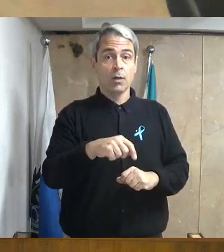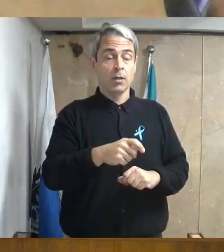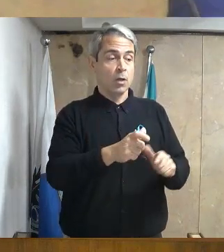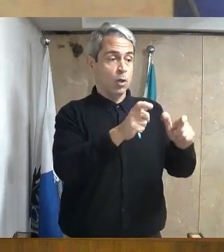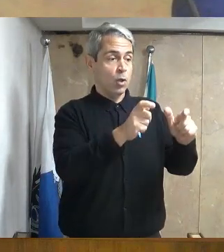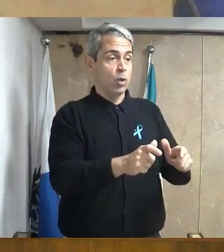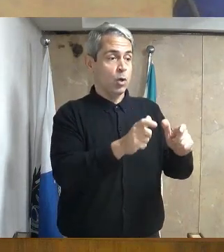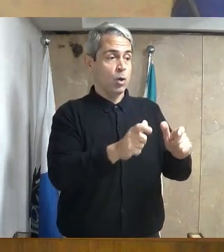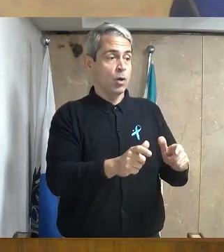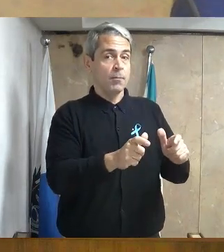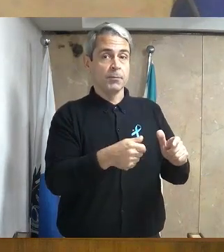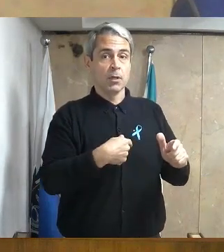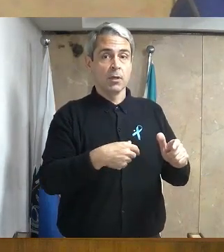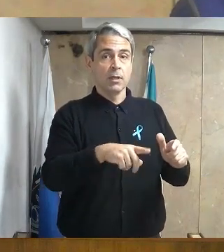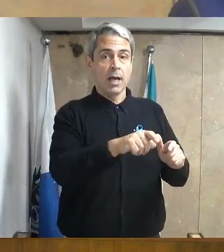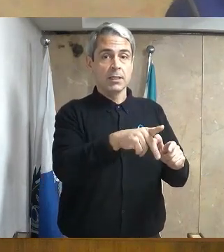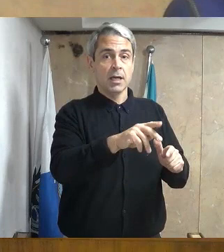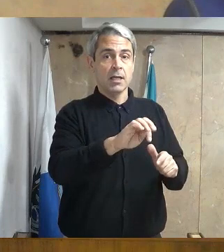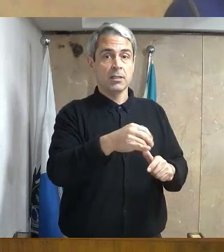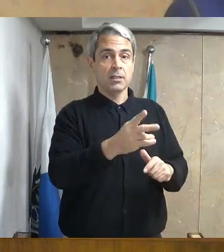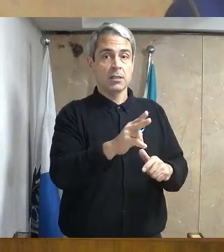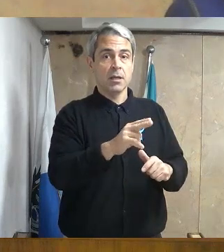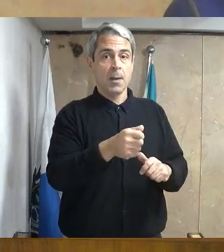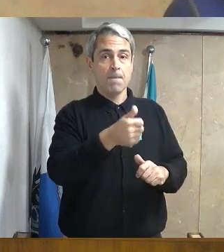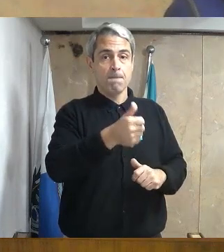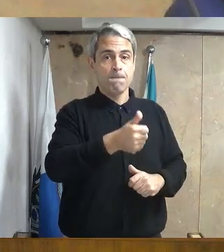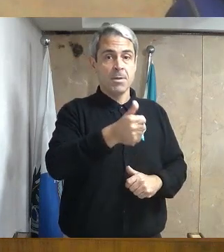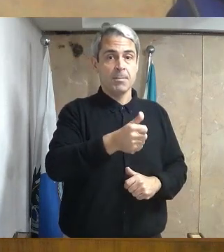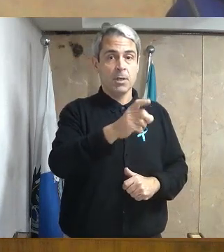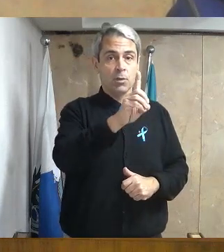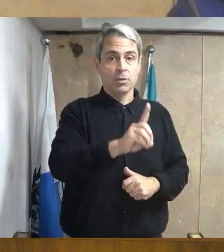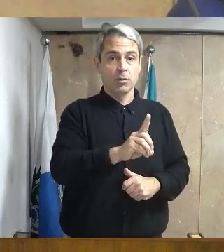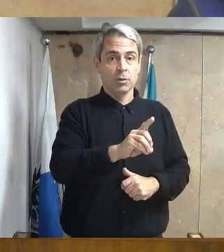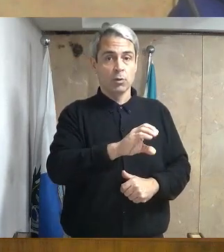localizado no bairro Chacra, Rio Petrópolis, segundo distrito deste município.